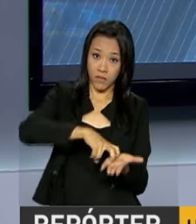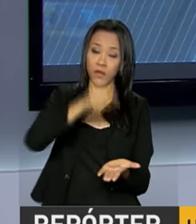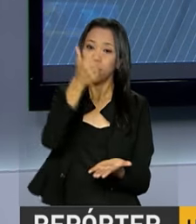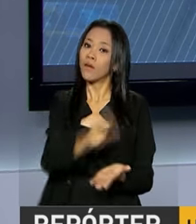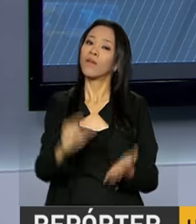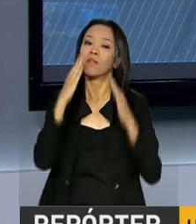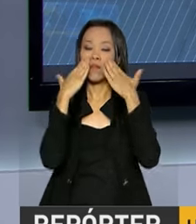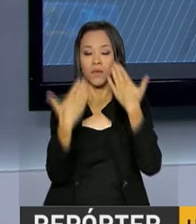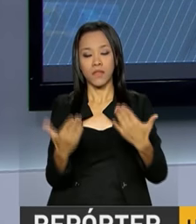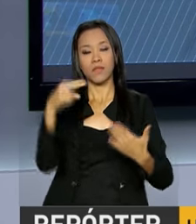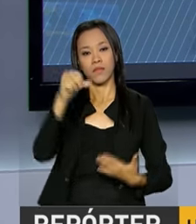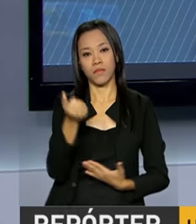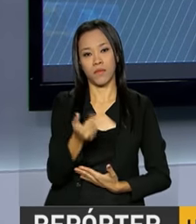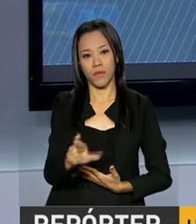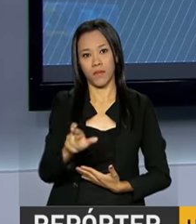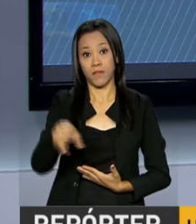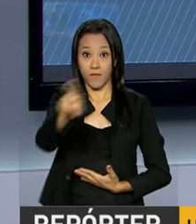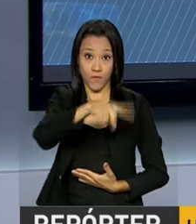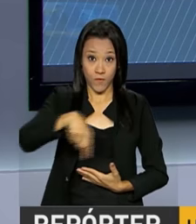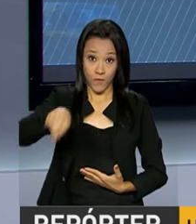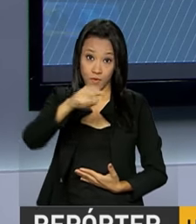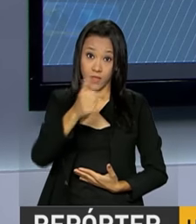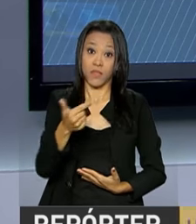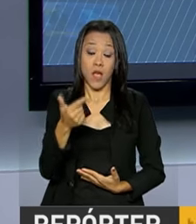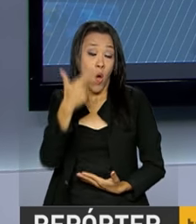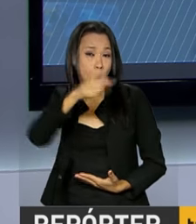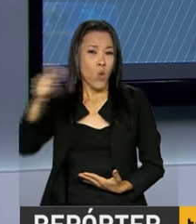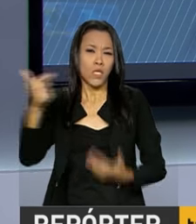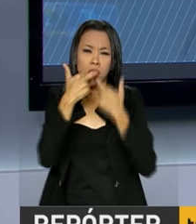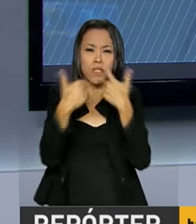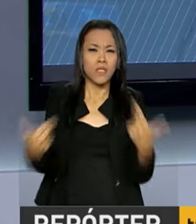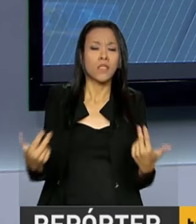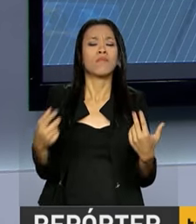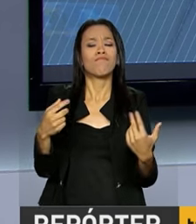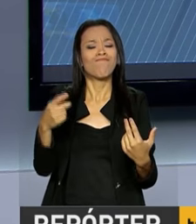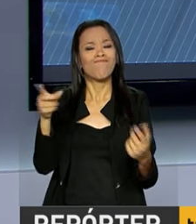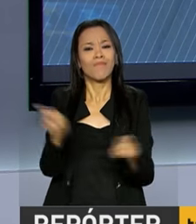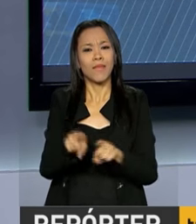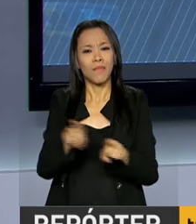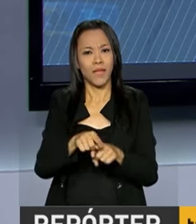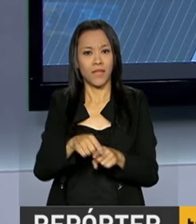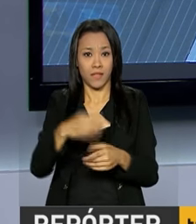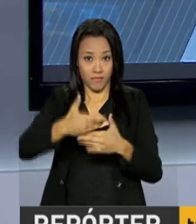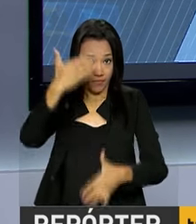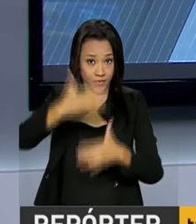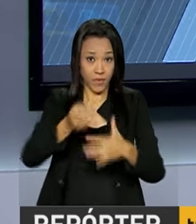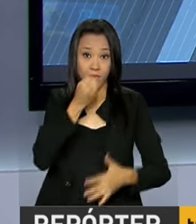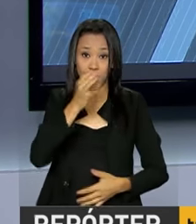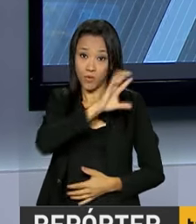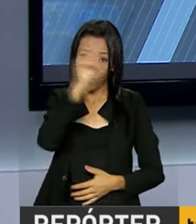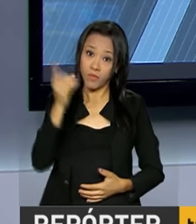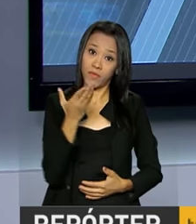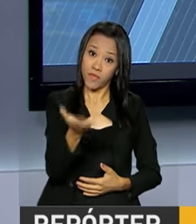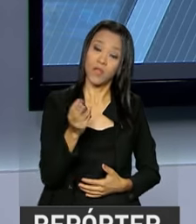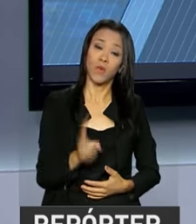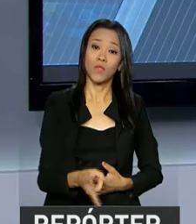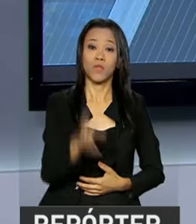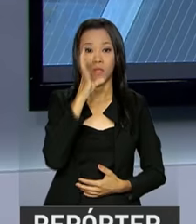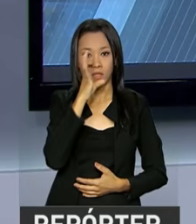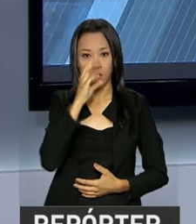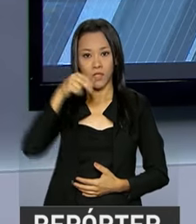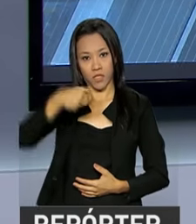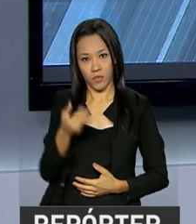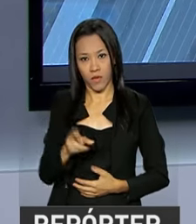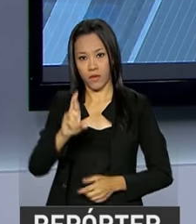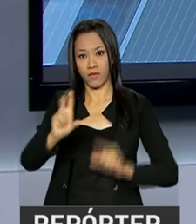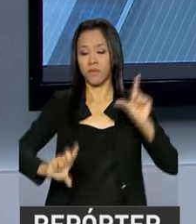na próxima edição do repórter NBR outras notícias você acompanha também em nossas redes sociais um bom dia para você Continue com a gente aqui